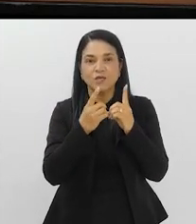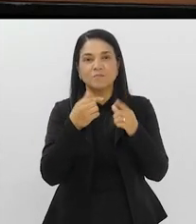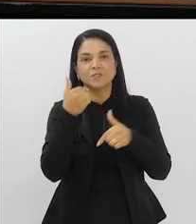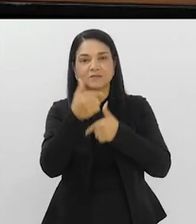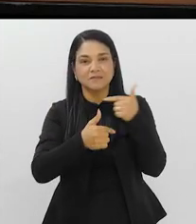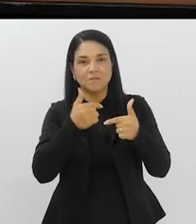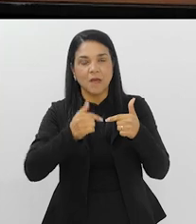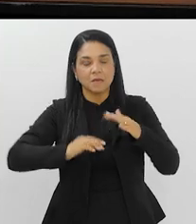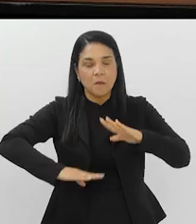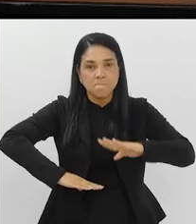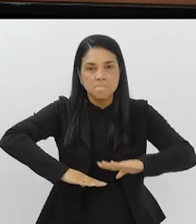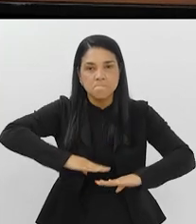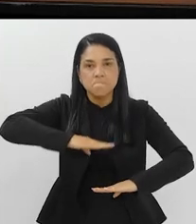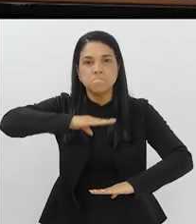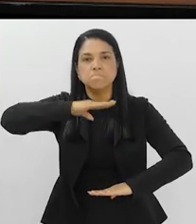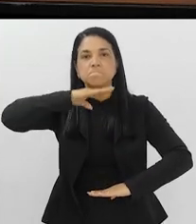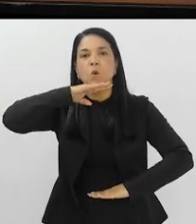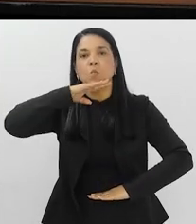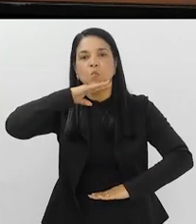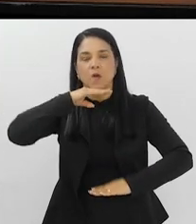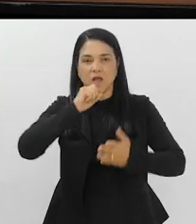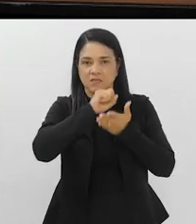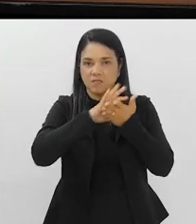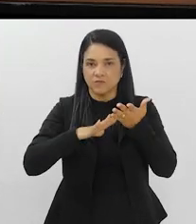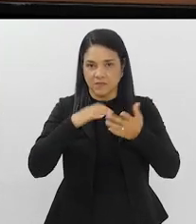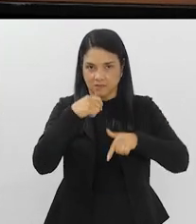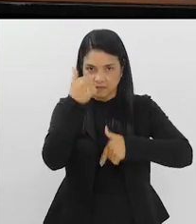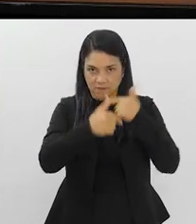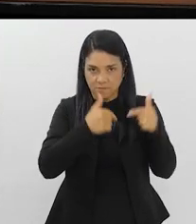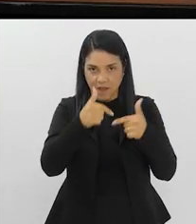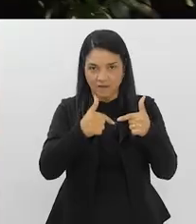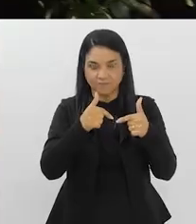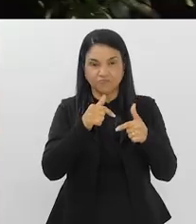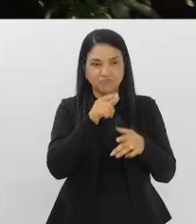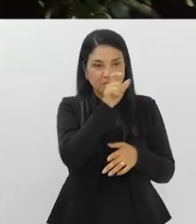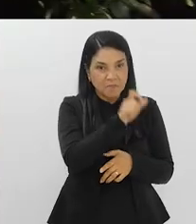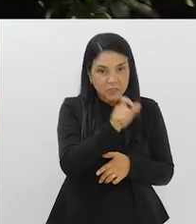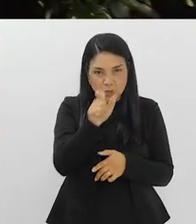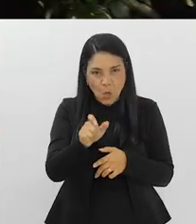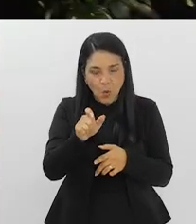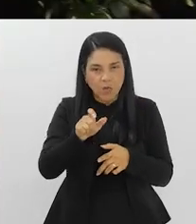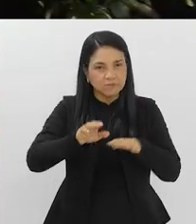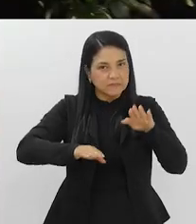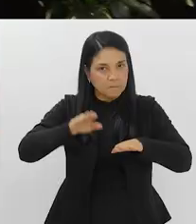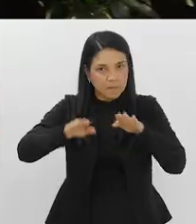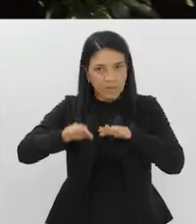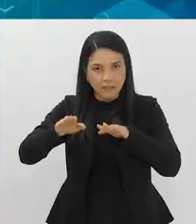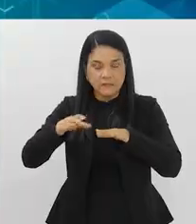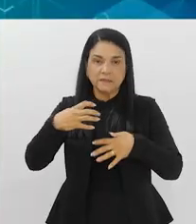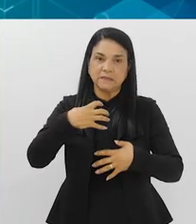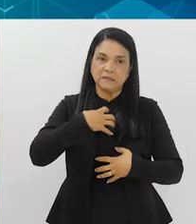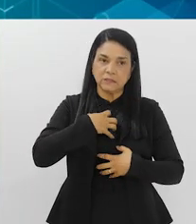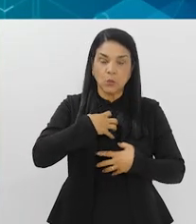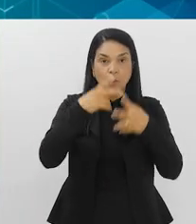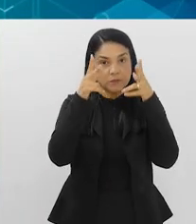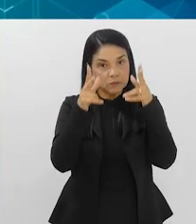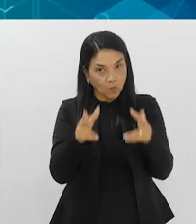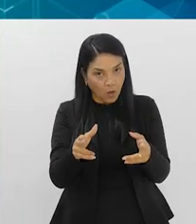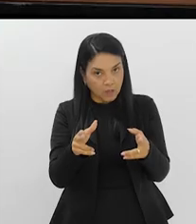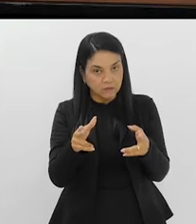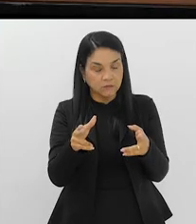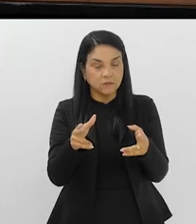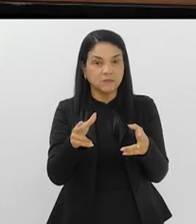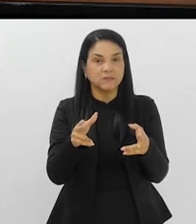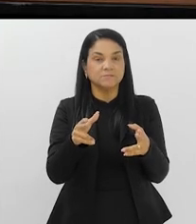ao esgotamento ligado às atividades do trabalho, né? Quer dizer, varia de pessoa para pessoa, não? Existem sintomas que são